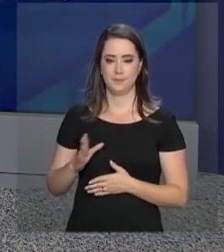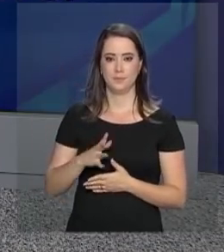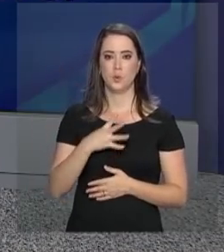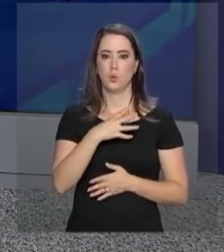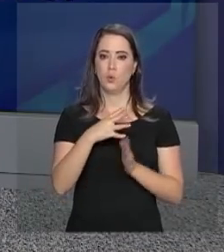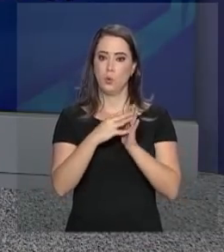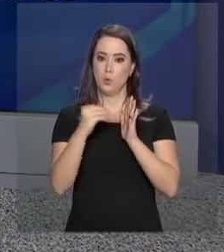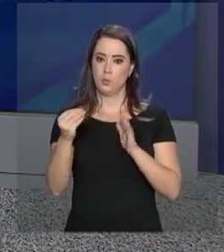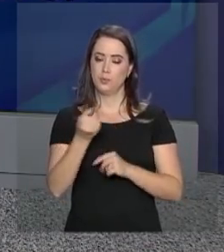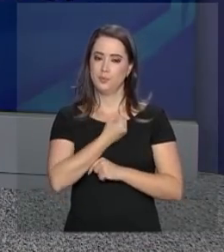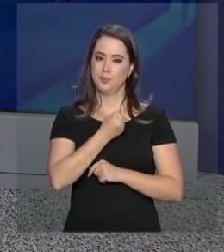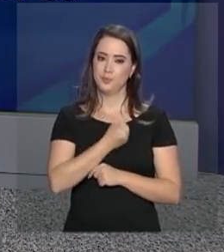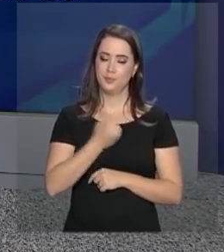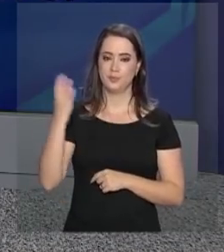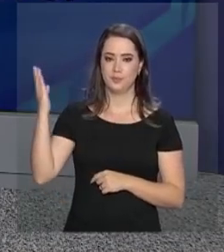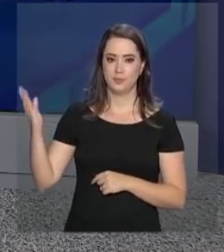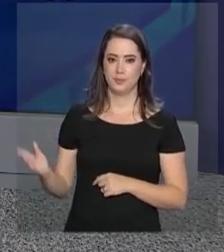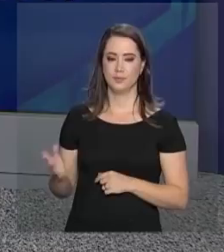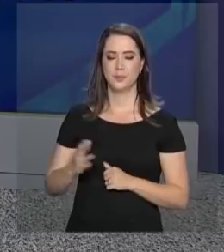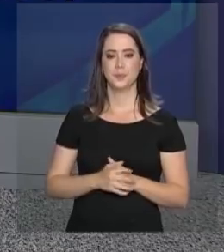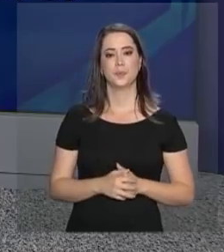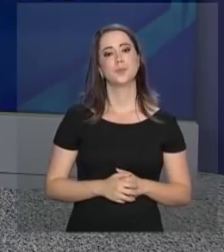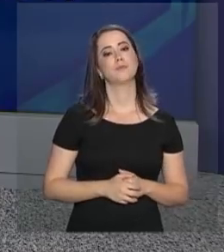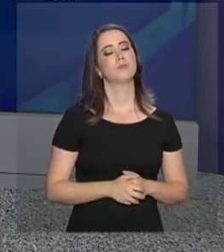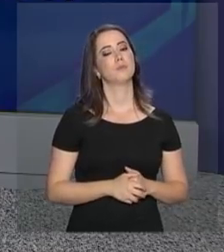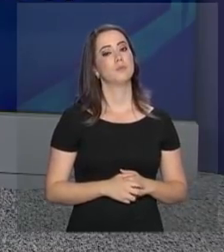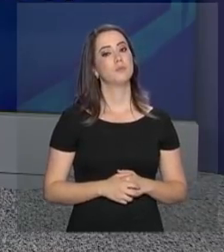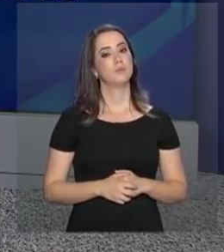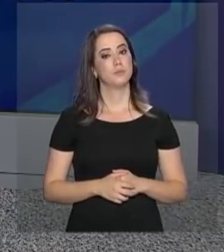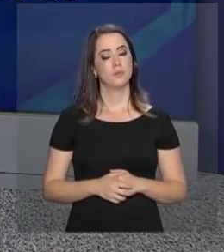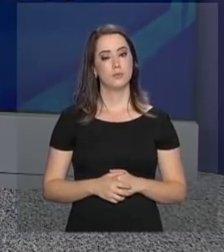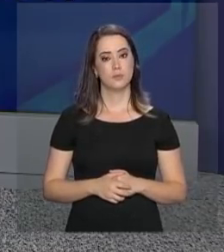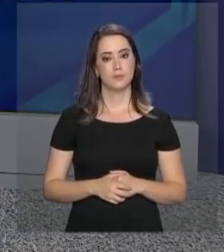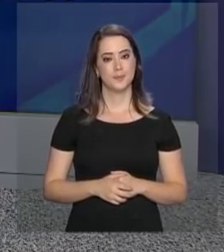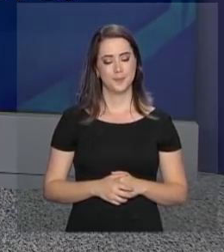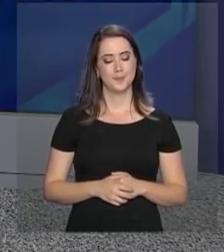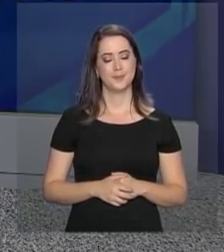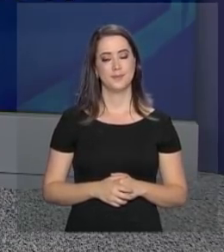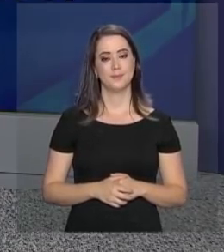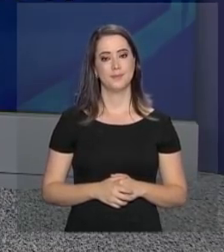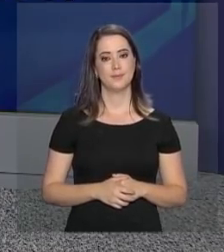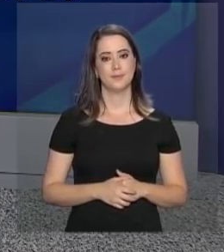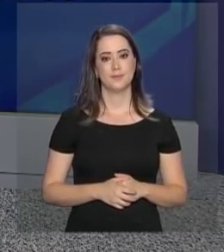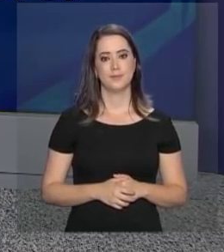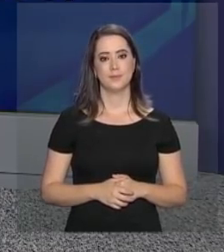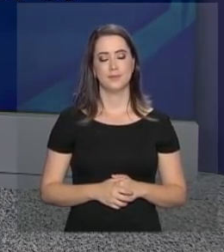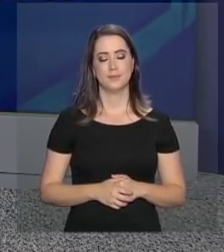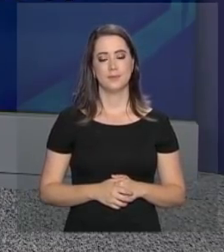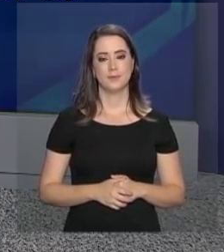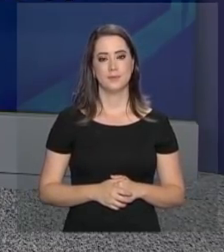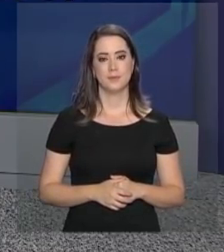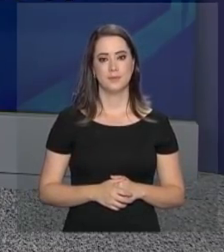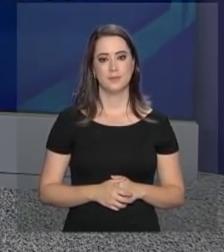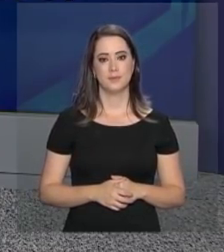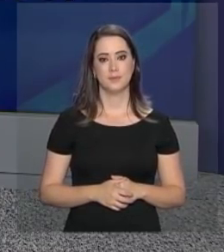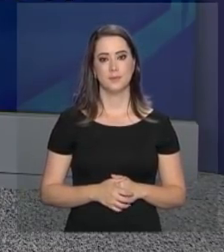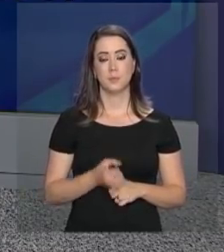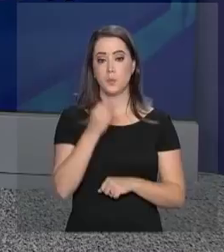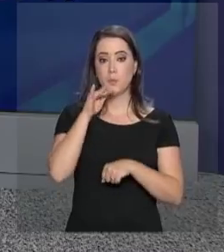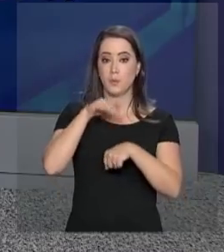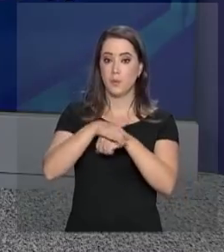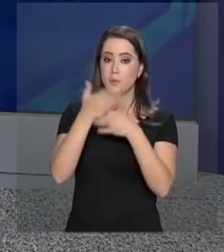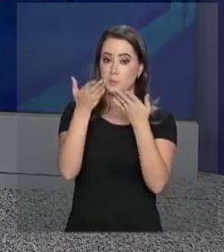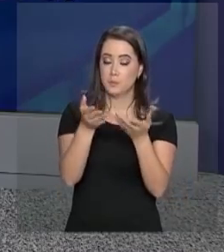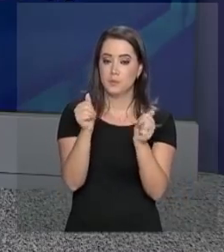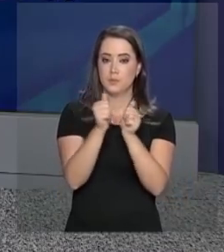WhatsApp. Então, anote aí, é 619-9867-8787. Uma